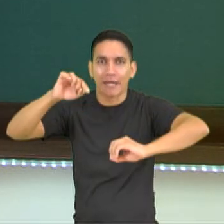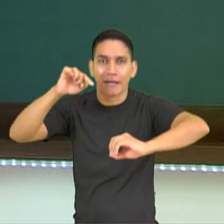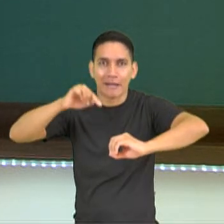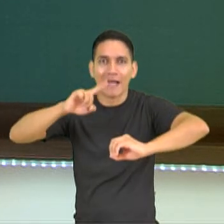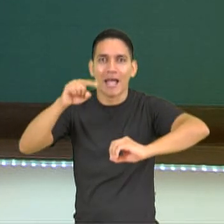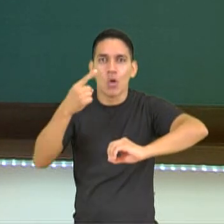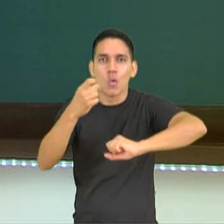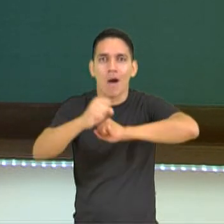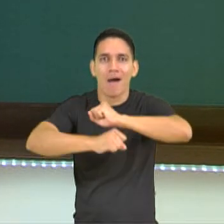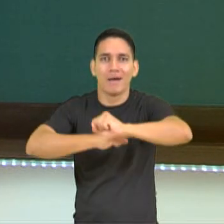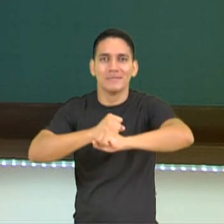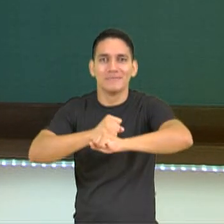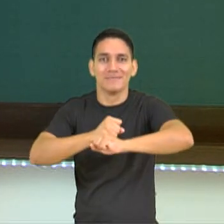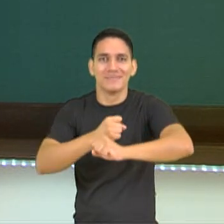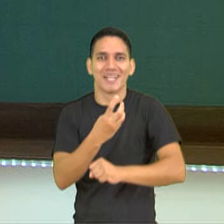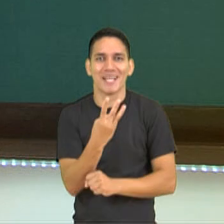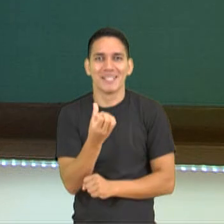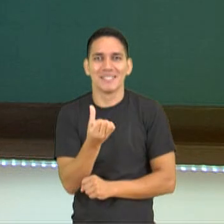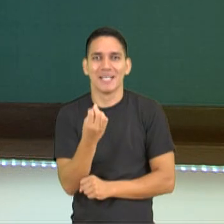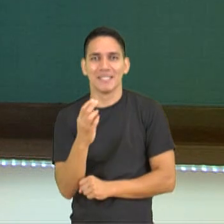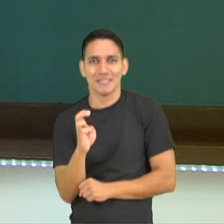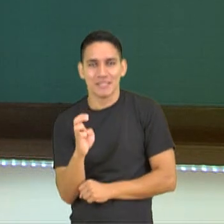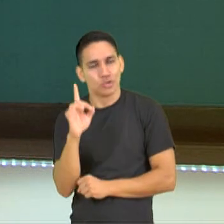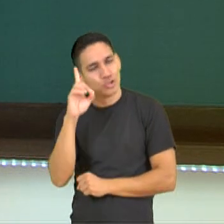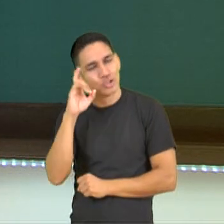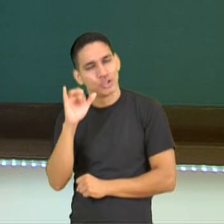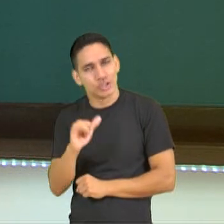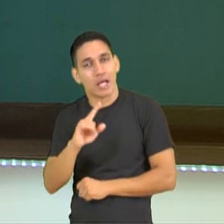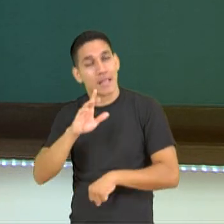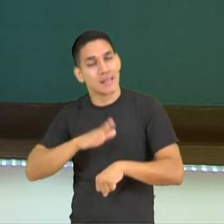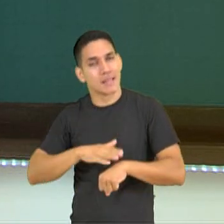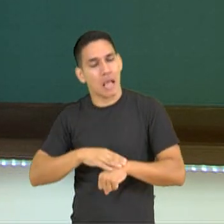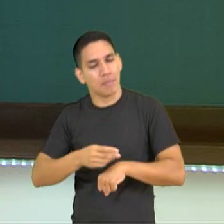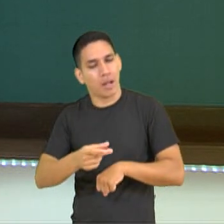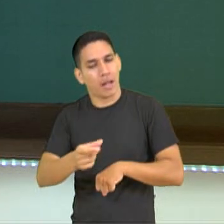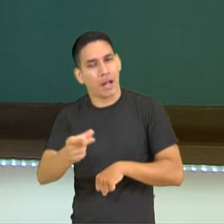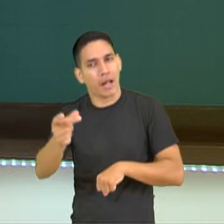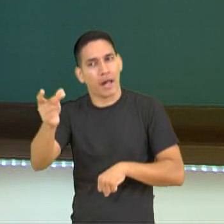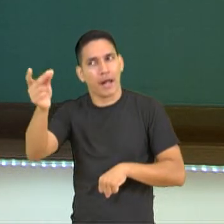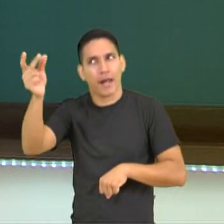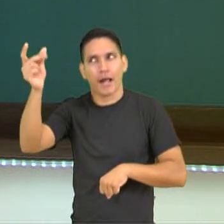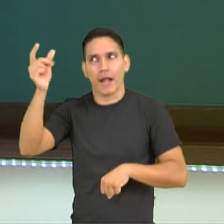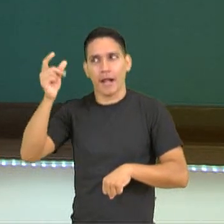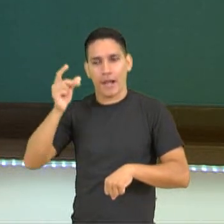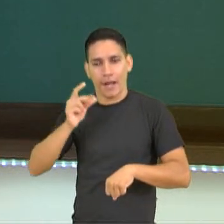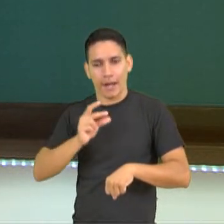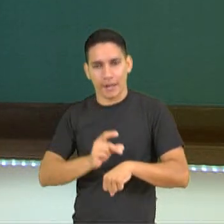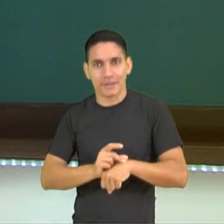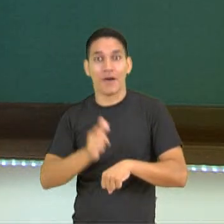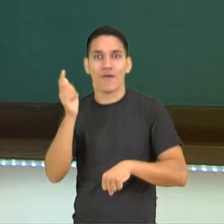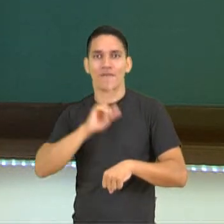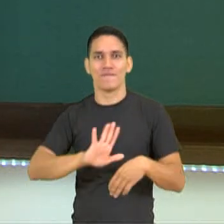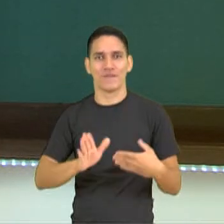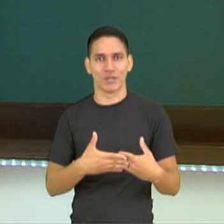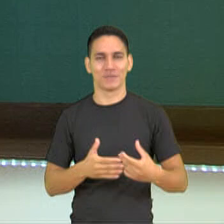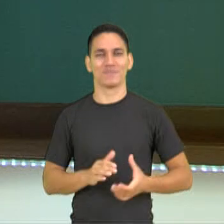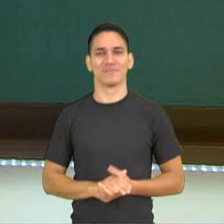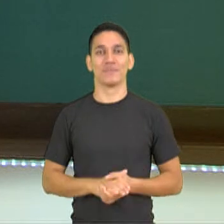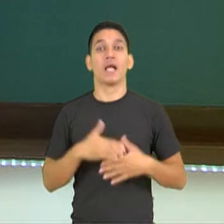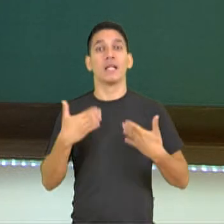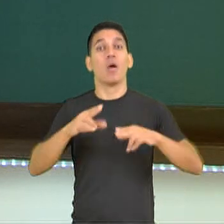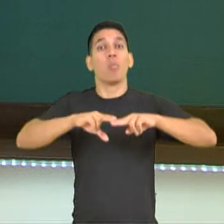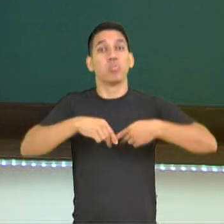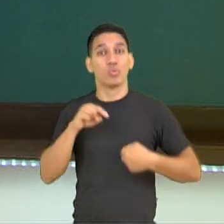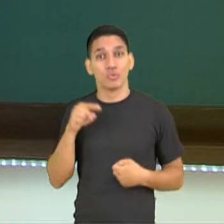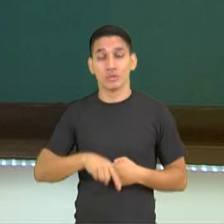365 dias e 6 horas é o tempo de duração desse movimento, certo? Devido ao